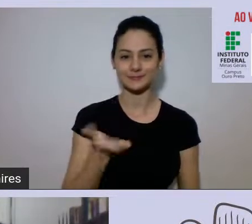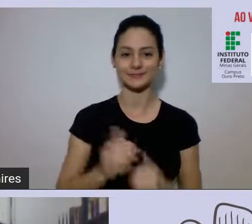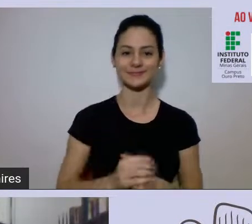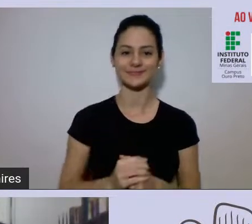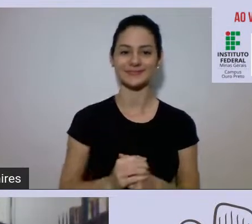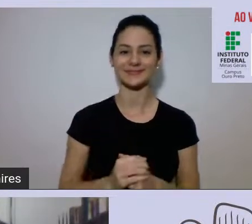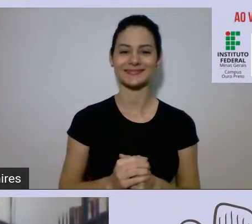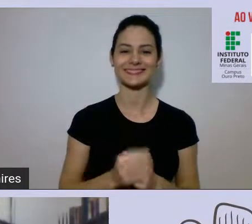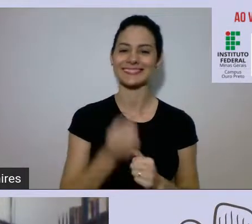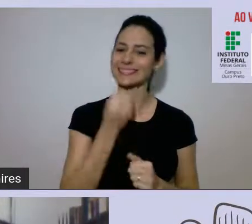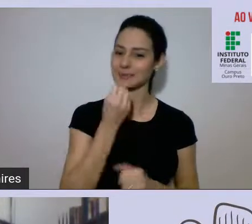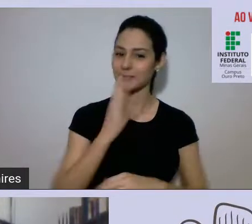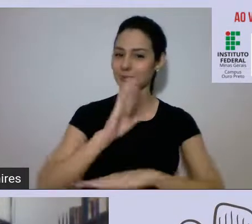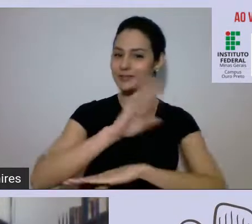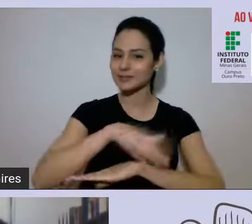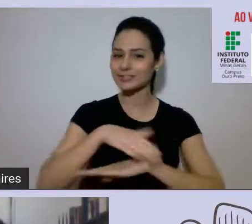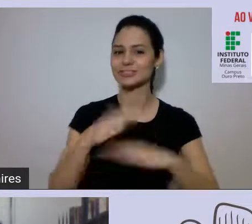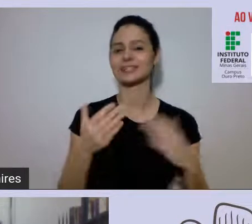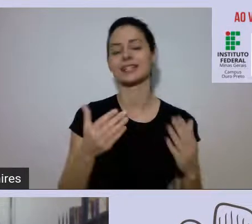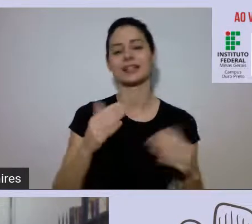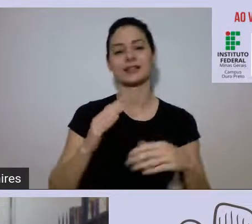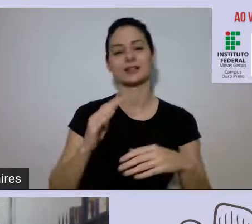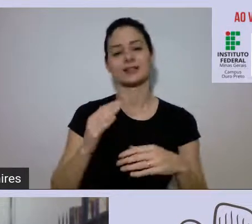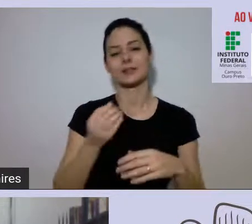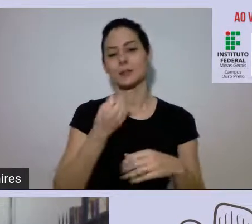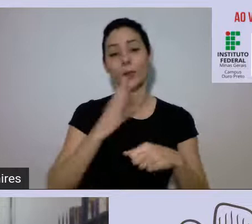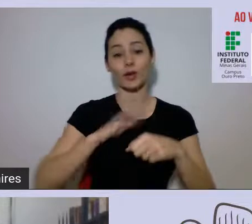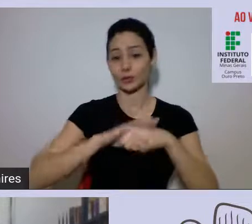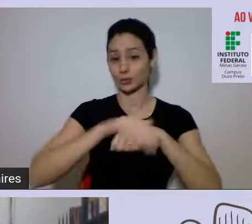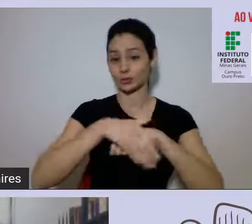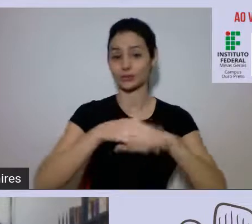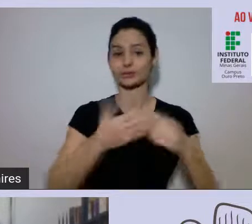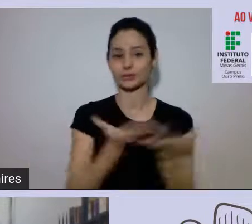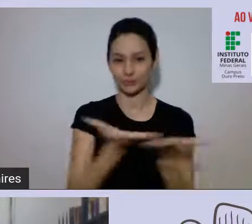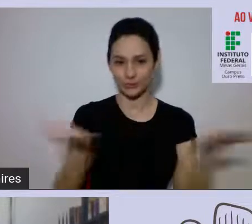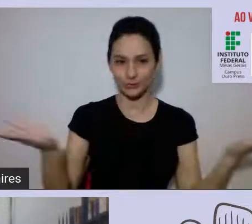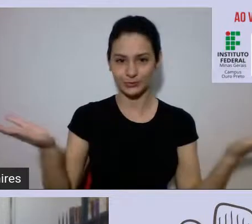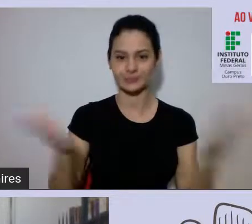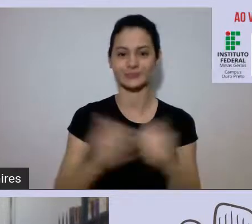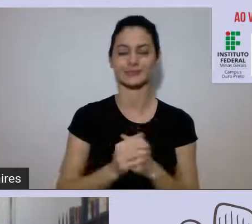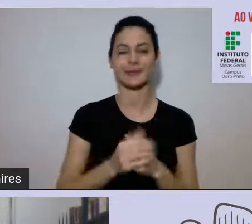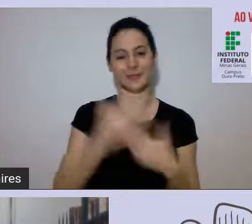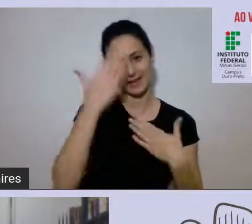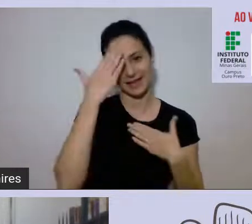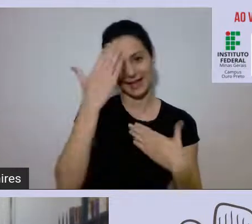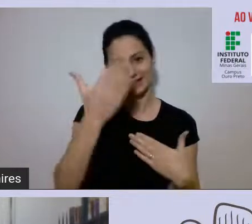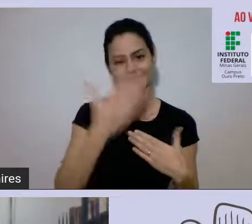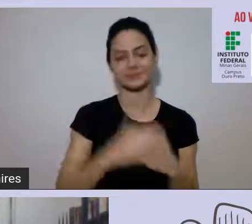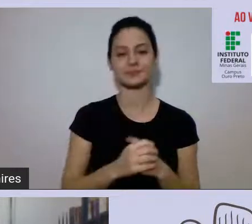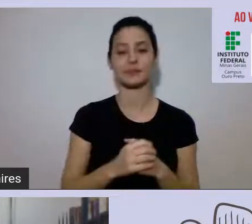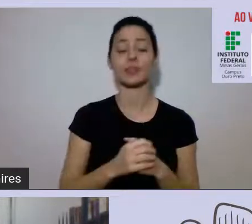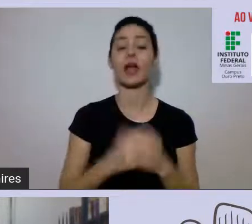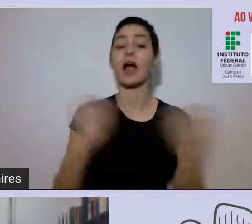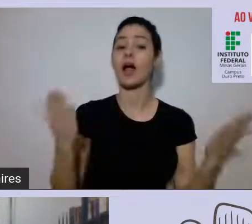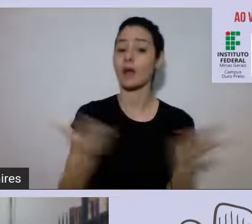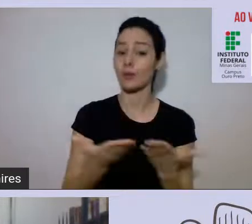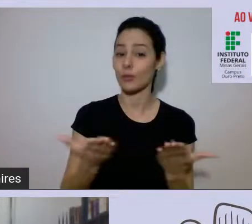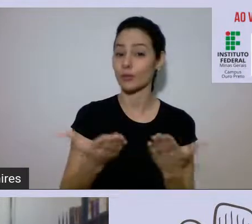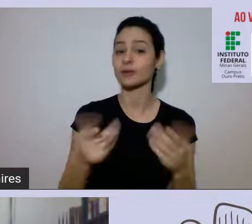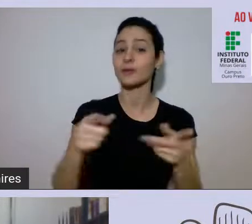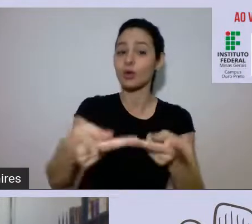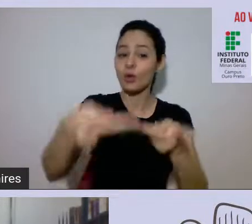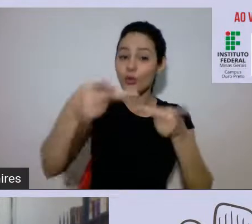Boa noite a todos. Obrigado, Cris. Boa noite. Boa noite, René. Agora chamo também a